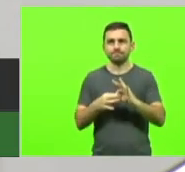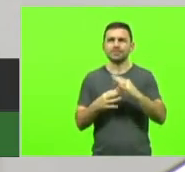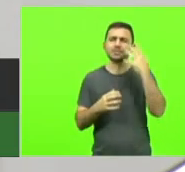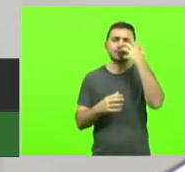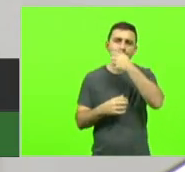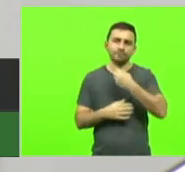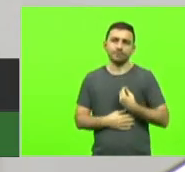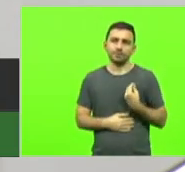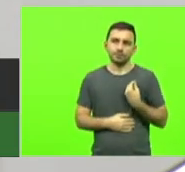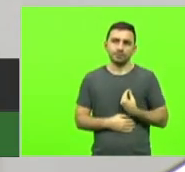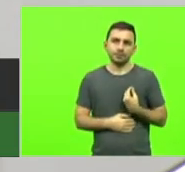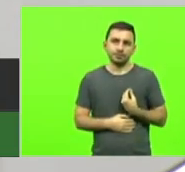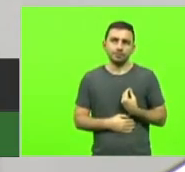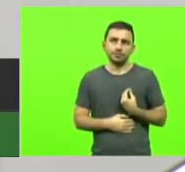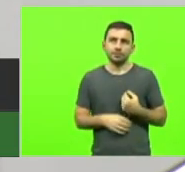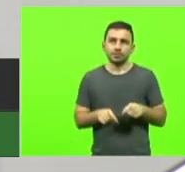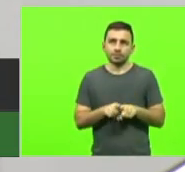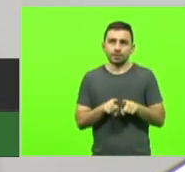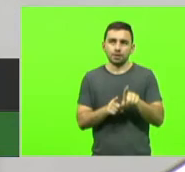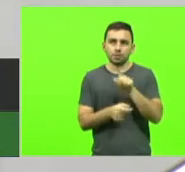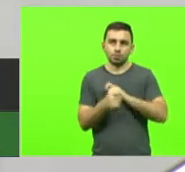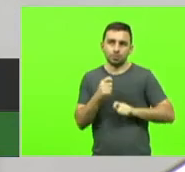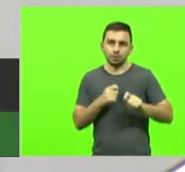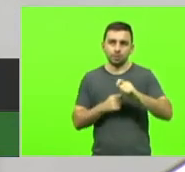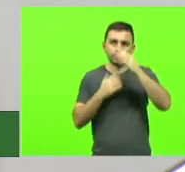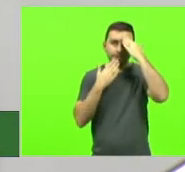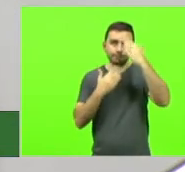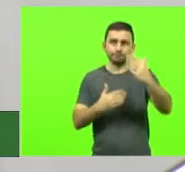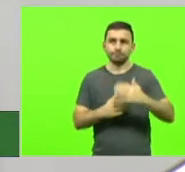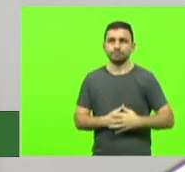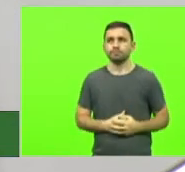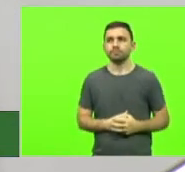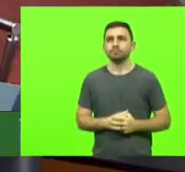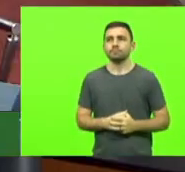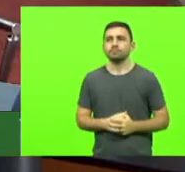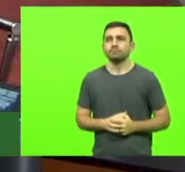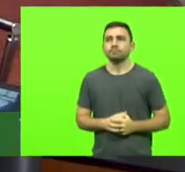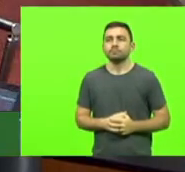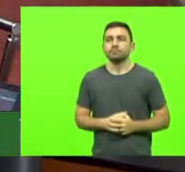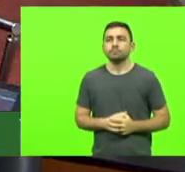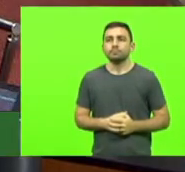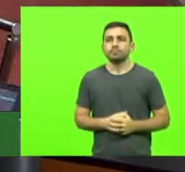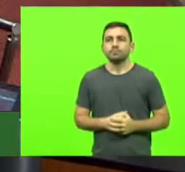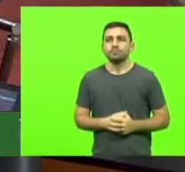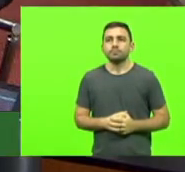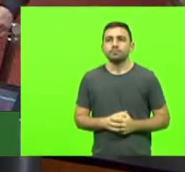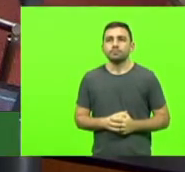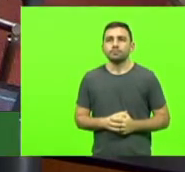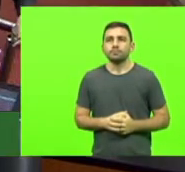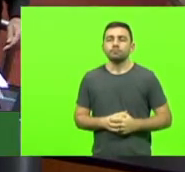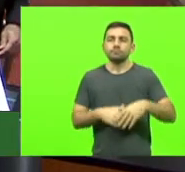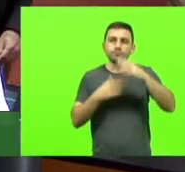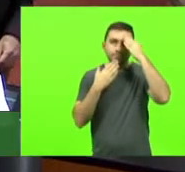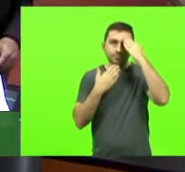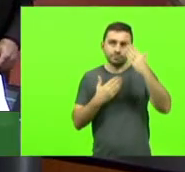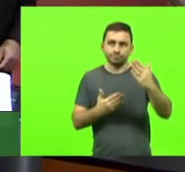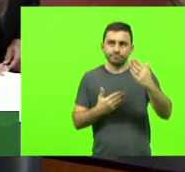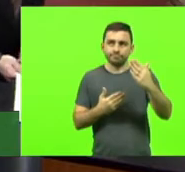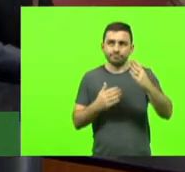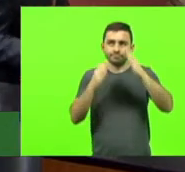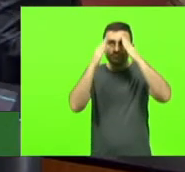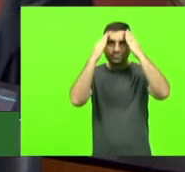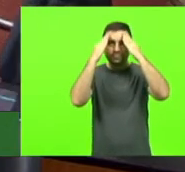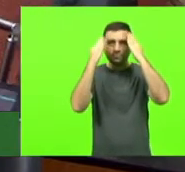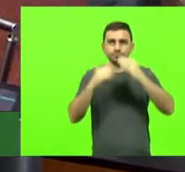e também salvar a nossa economia. Muito obrigado. Obrigado, deputado José Milton. Próximo, deputado